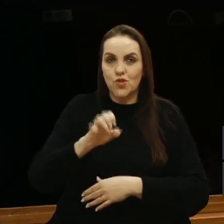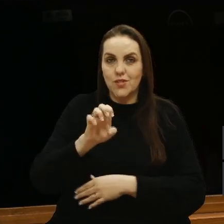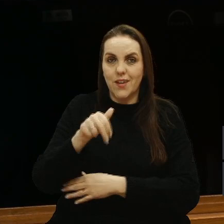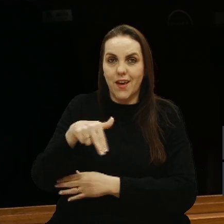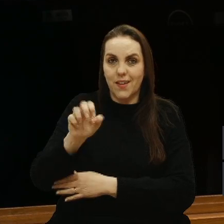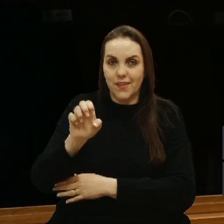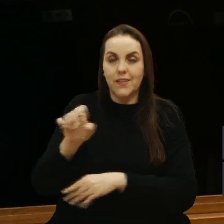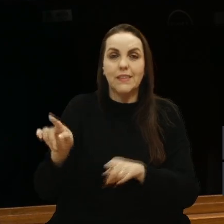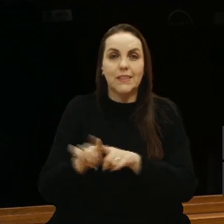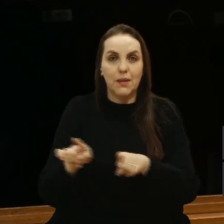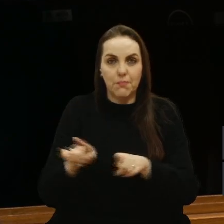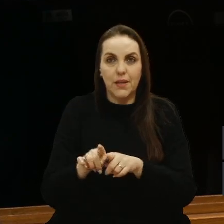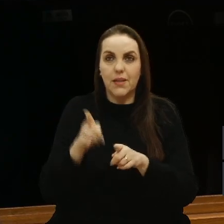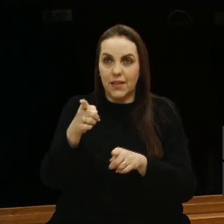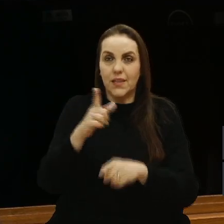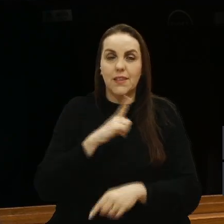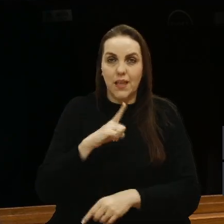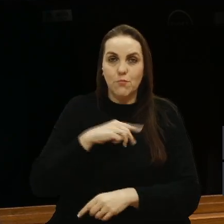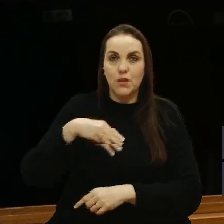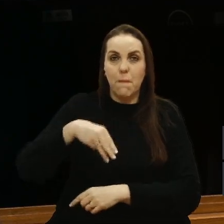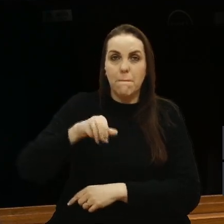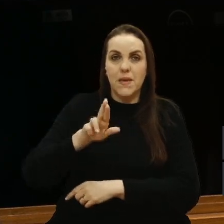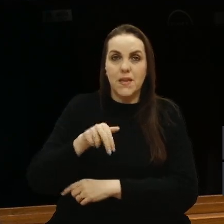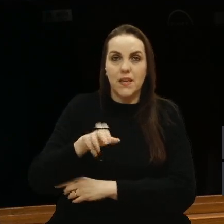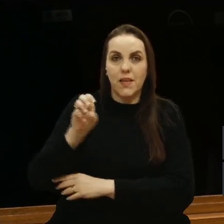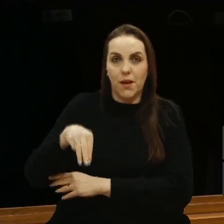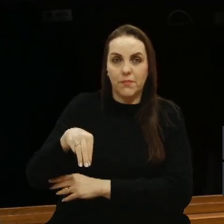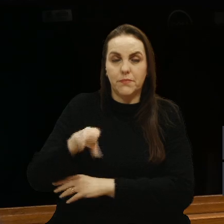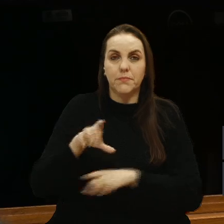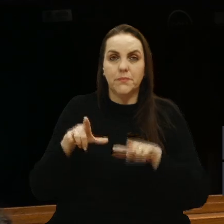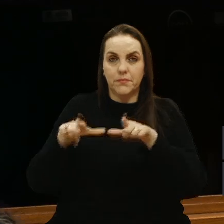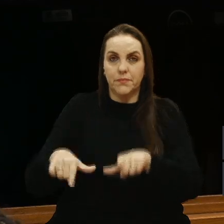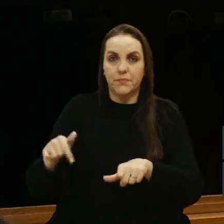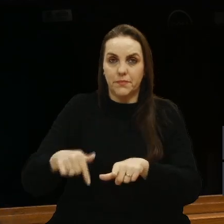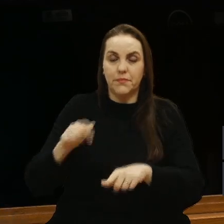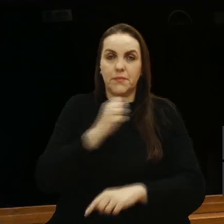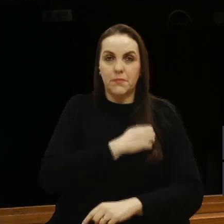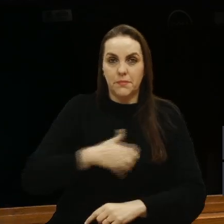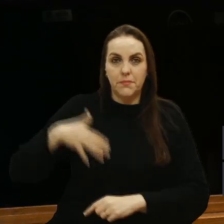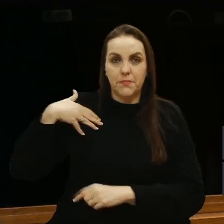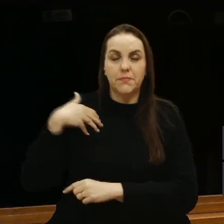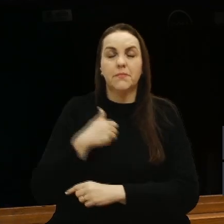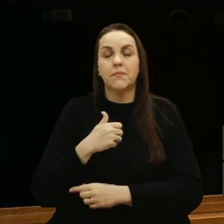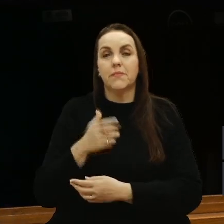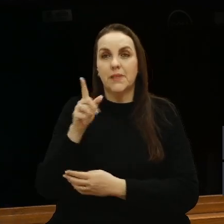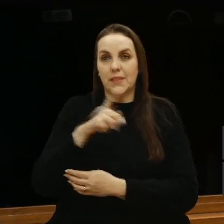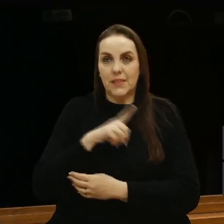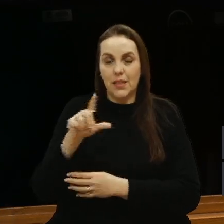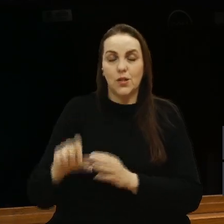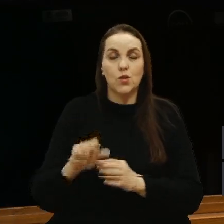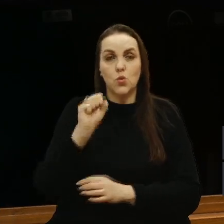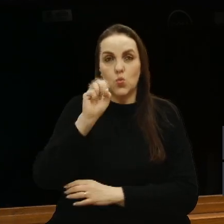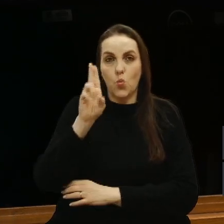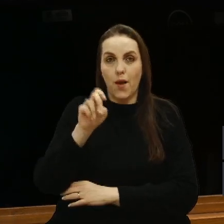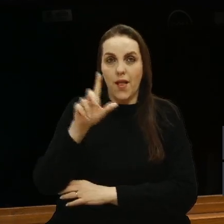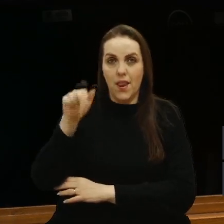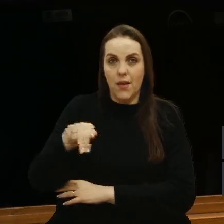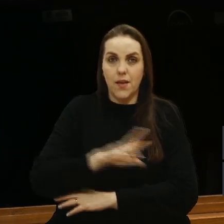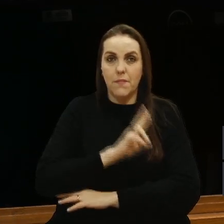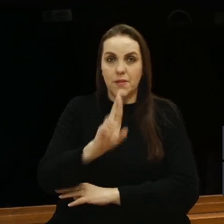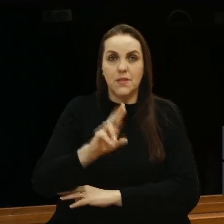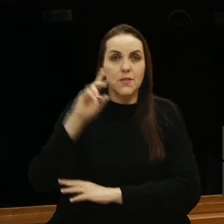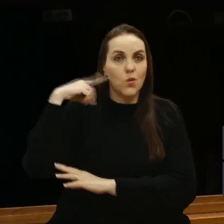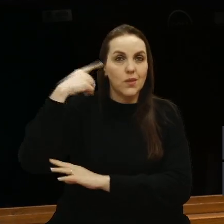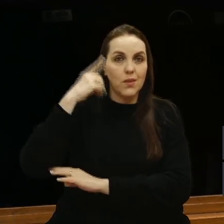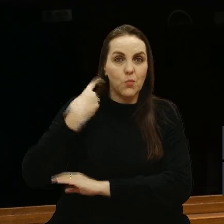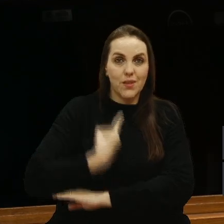o papel, nós temos aqui a Miriam também, que é do gabinete da primeira-dama, nós temos aqui a Suelen, que representa a nossa deputada federal Denise Pessoa, que